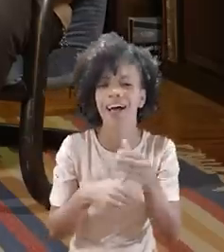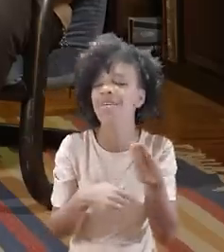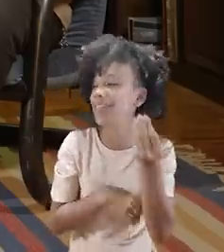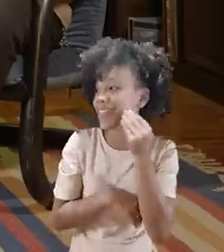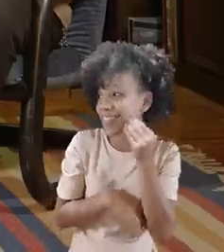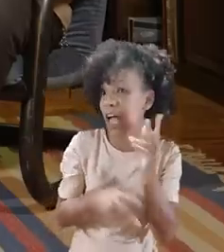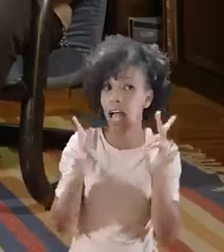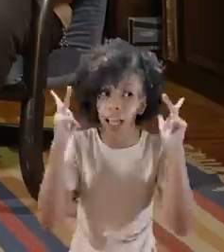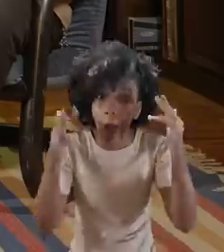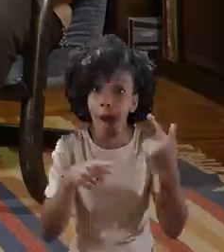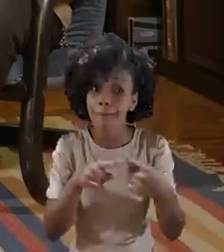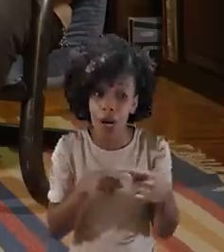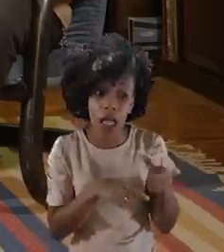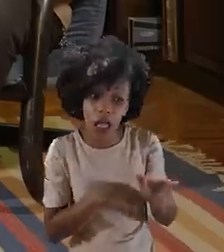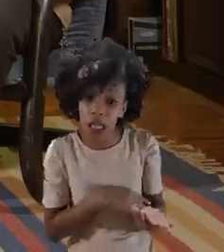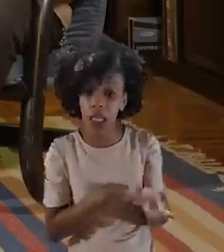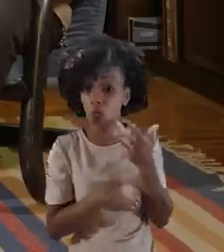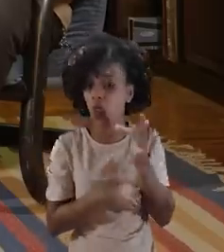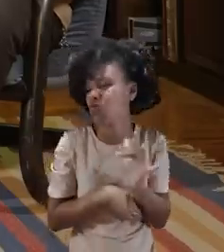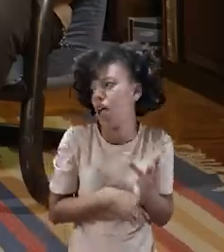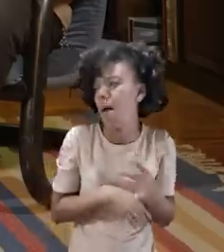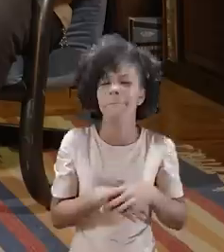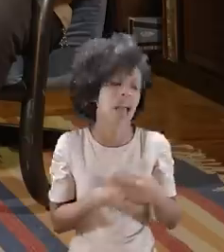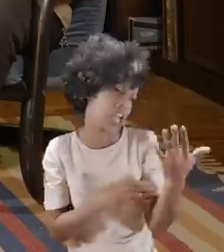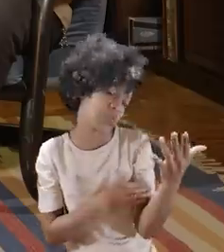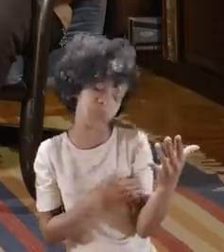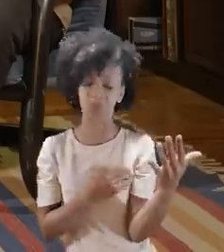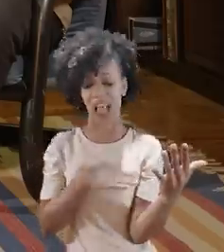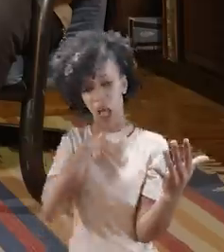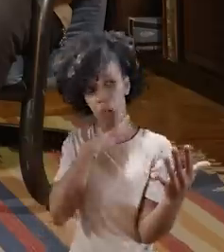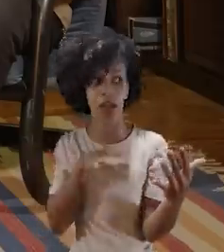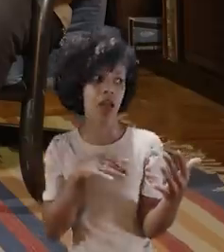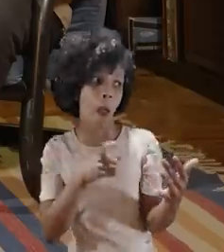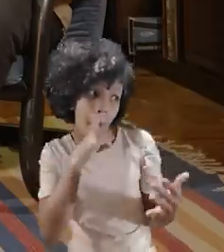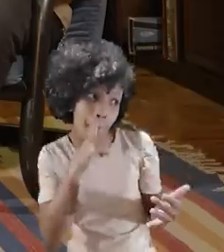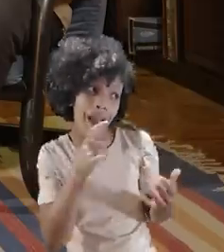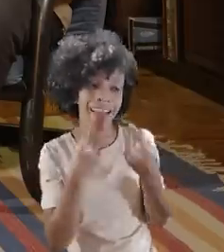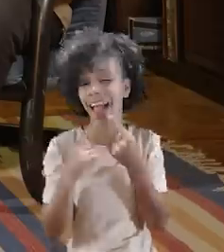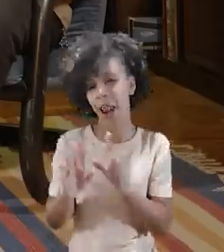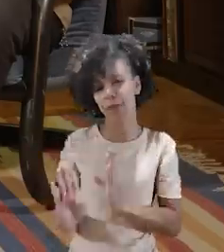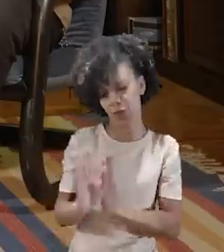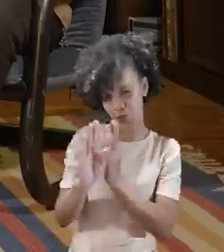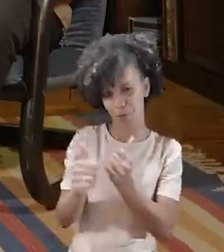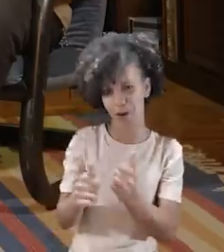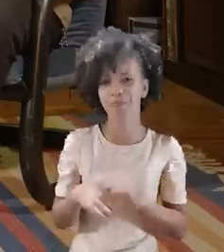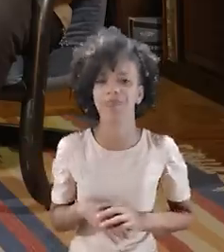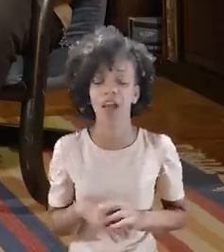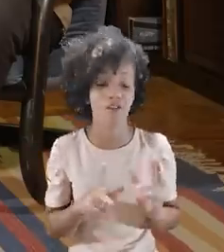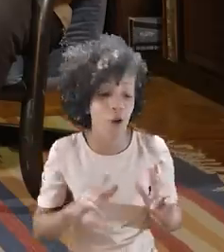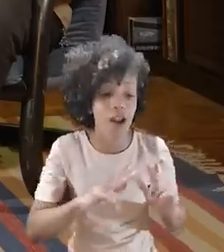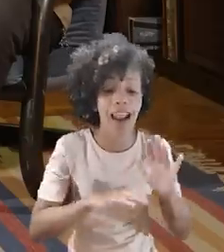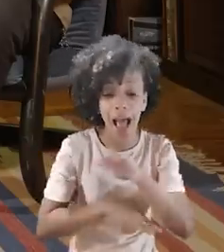vamos testar o corte em que a criança não tem uma coisa do tipo Ai ele tá bom que fica o pai então assim descobrimos o lugar